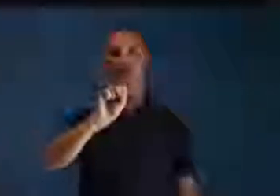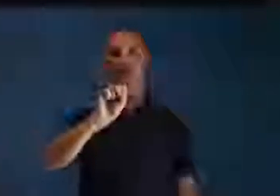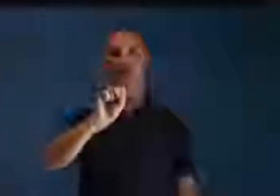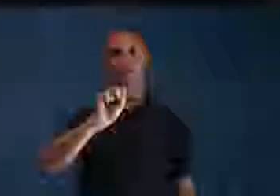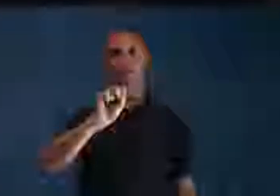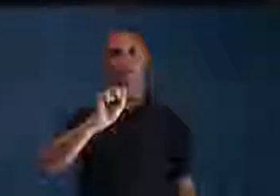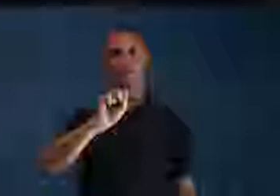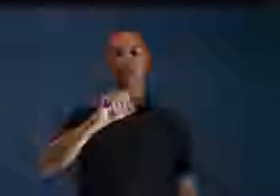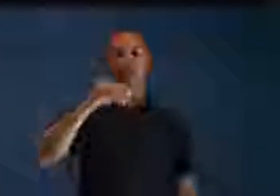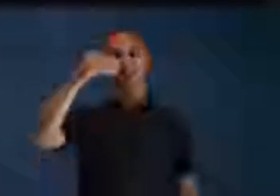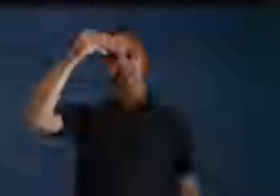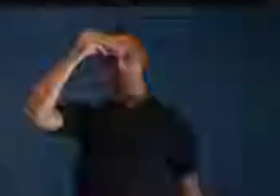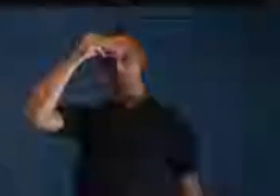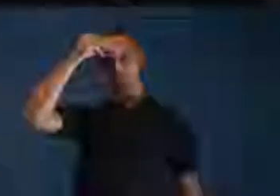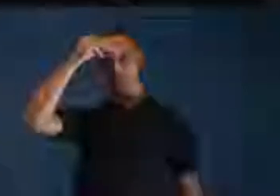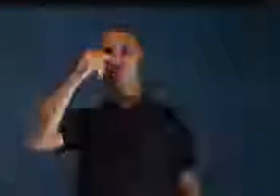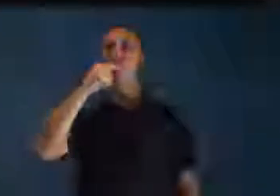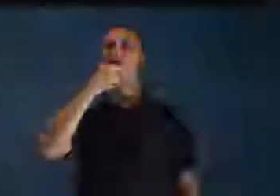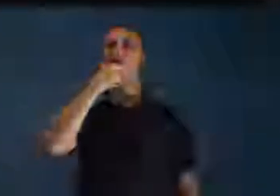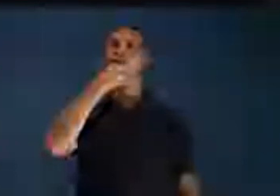sobrinho-neto de Alfonso de Guimarães,